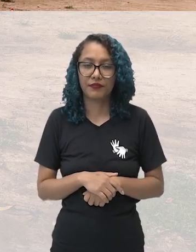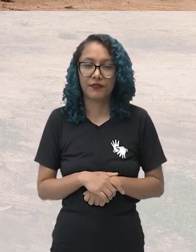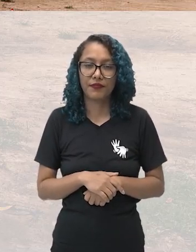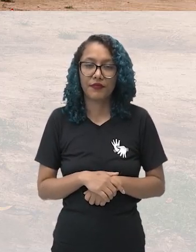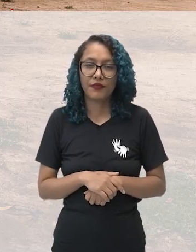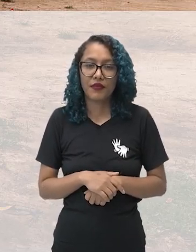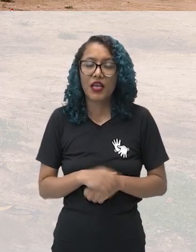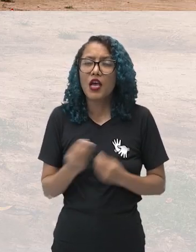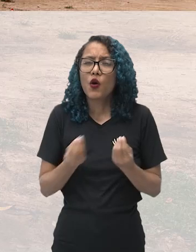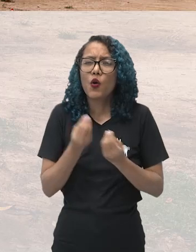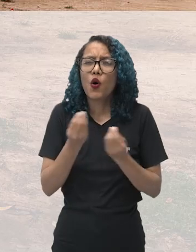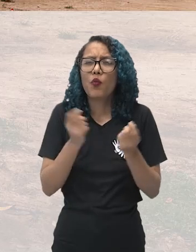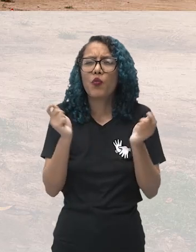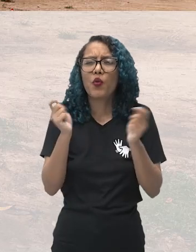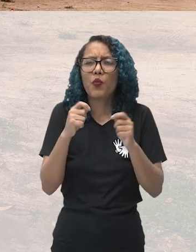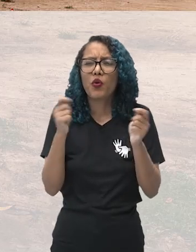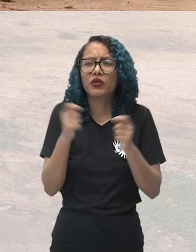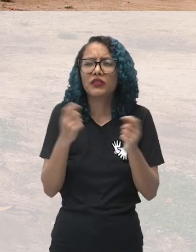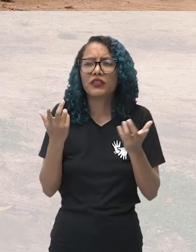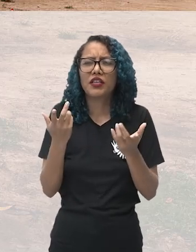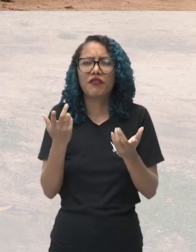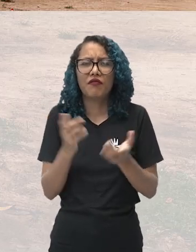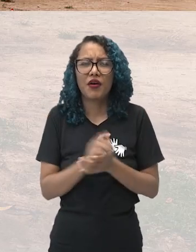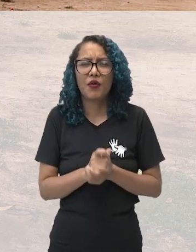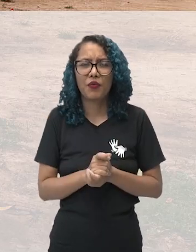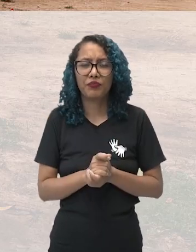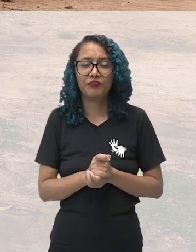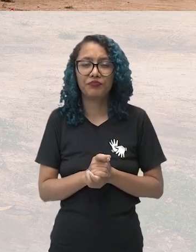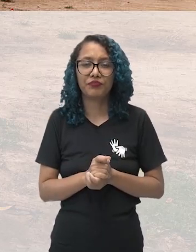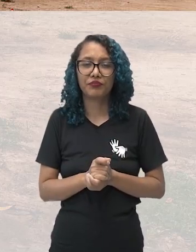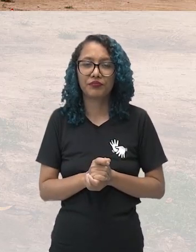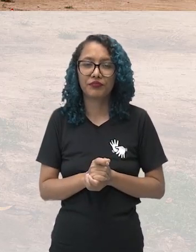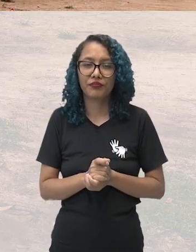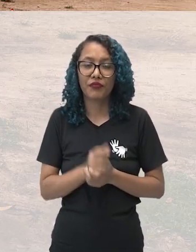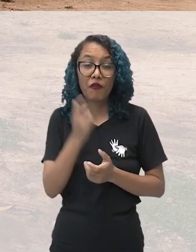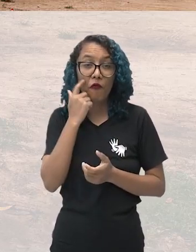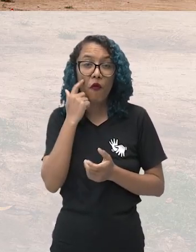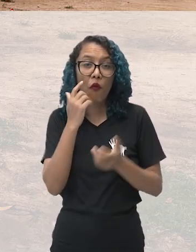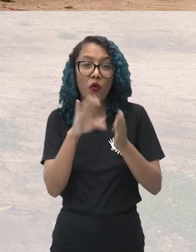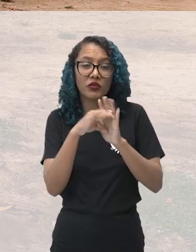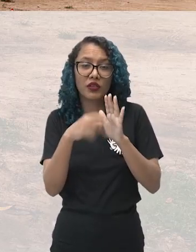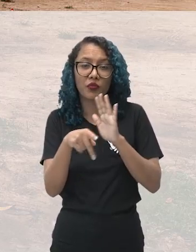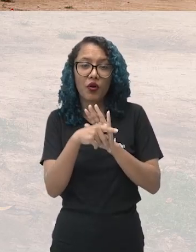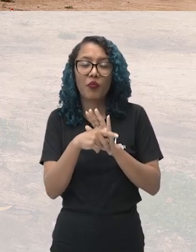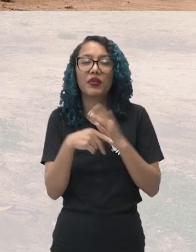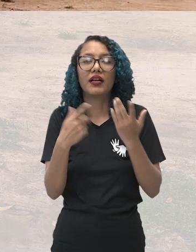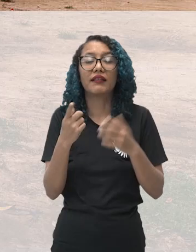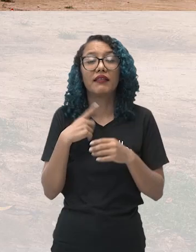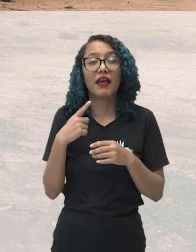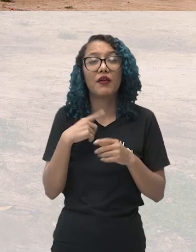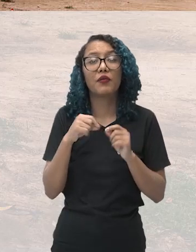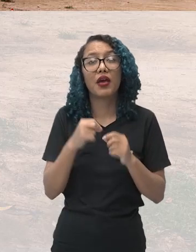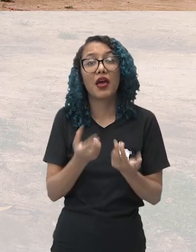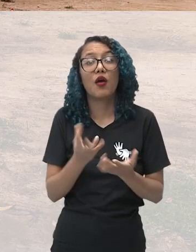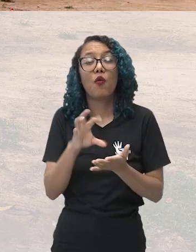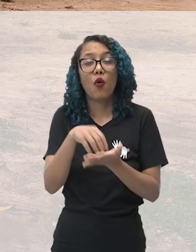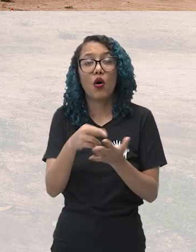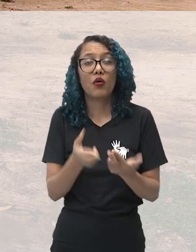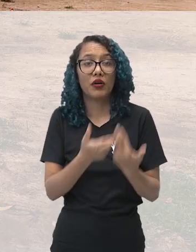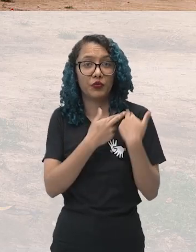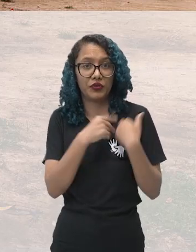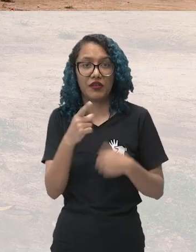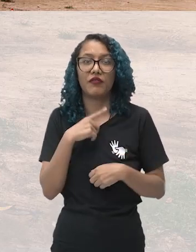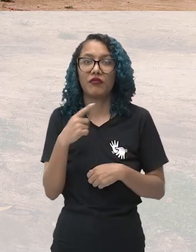através dos órgãos e dos institutos que são responsáveis por essa classificação. E qual é este